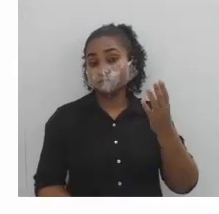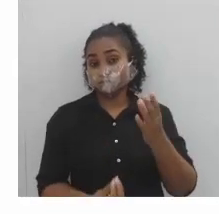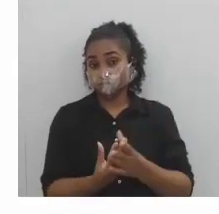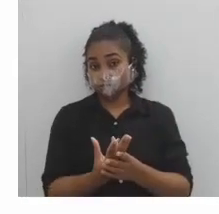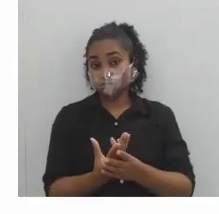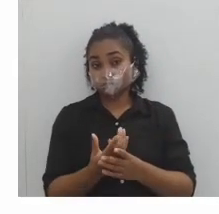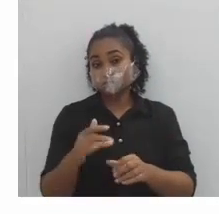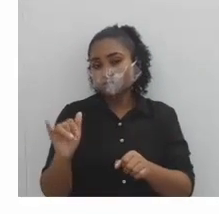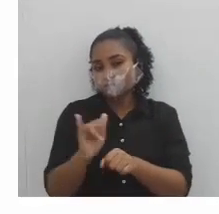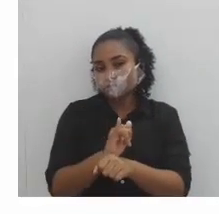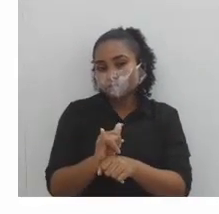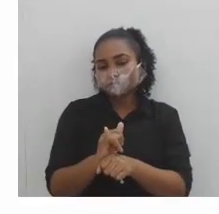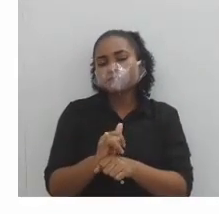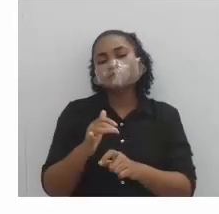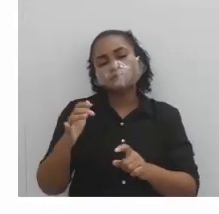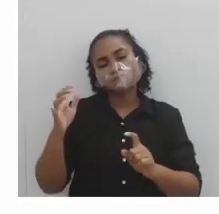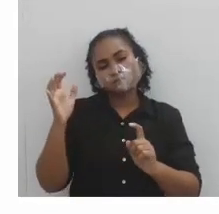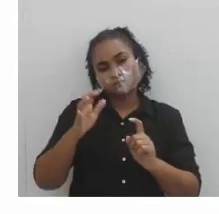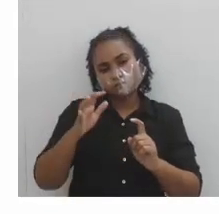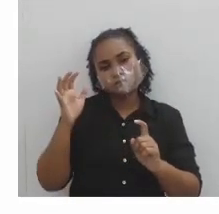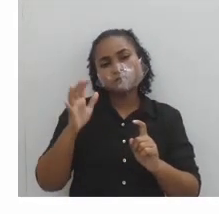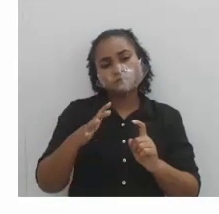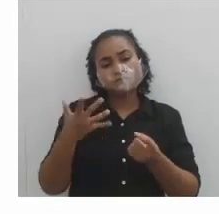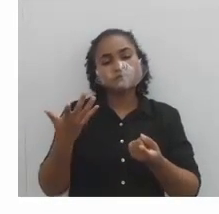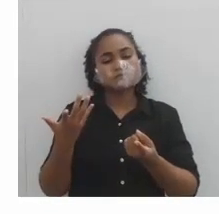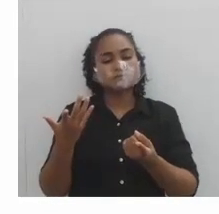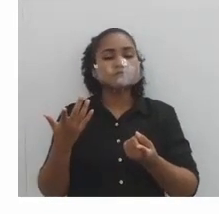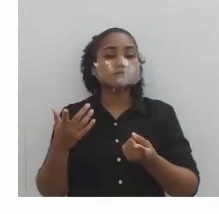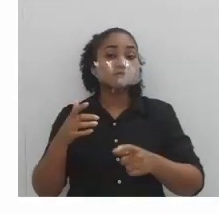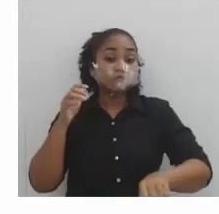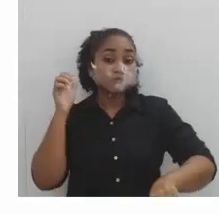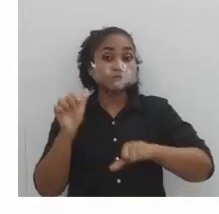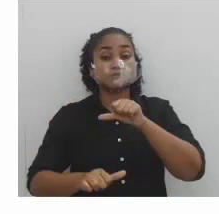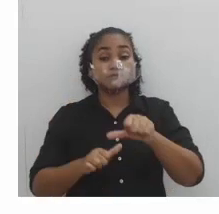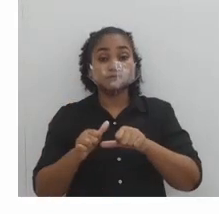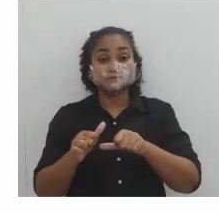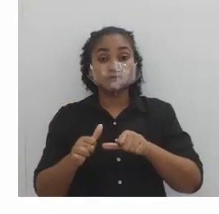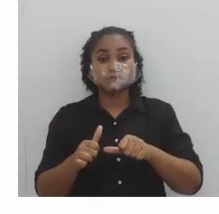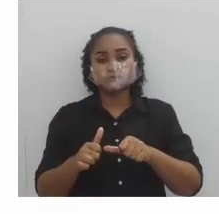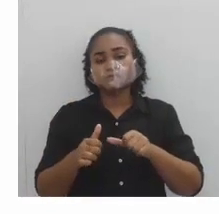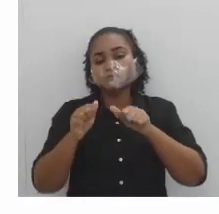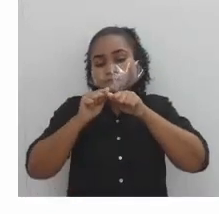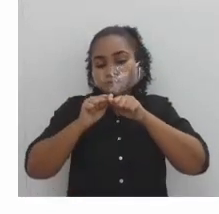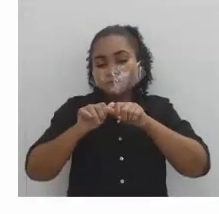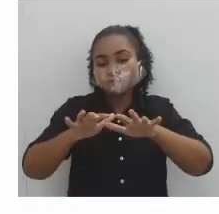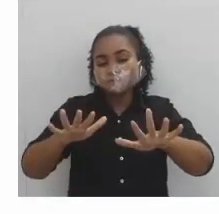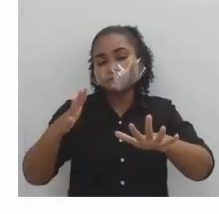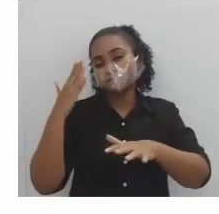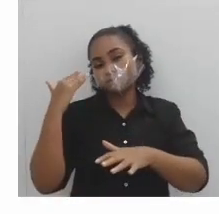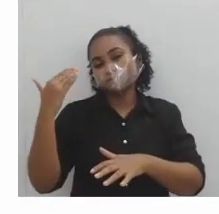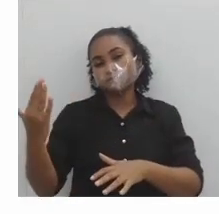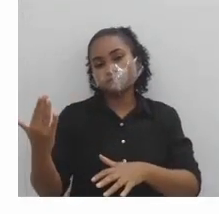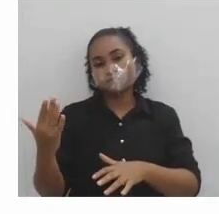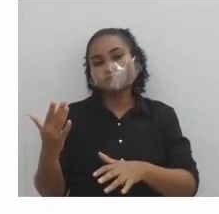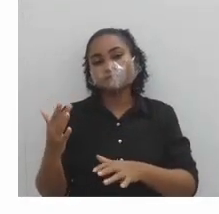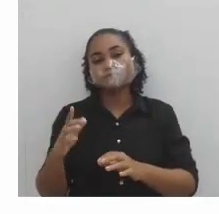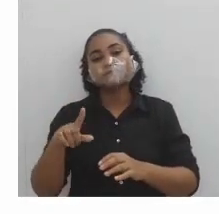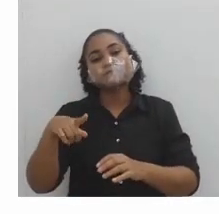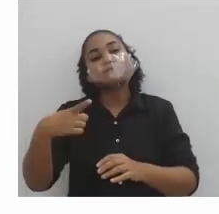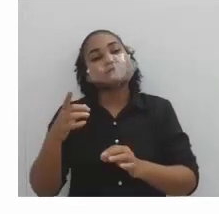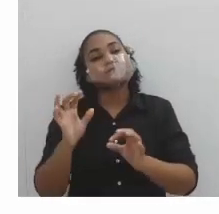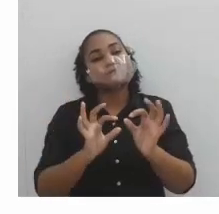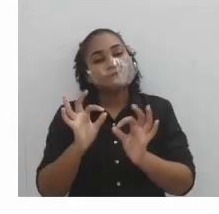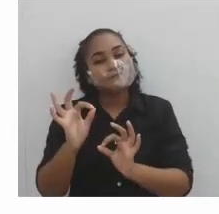forma, ele sofre influência, sofre alguma modificação e depois ele passa a ser difundido, ele fica famoso, mas dentro de